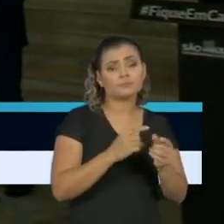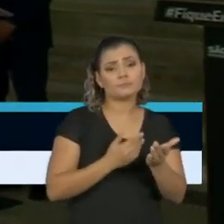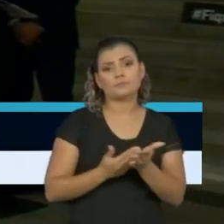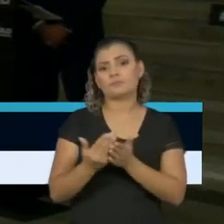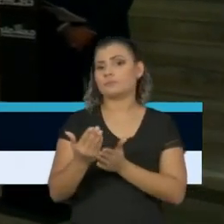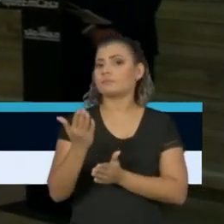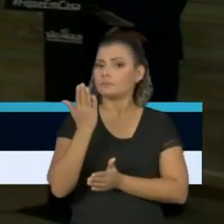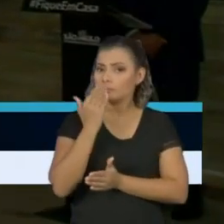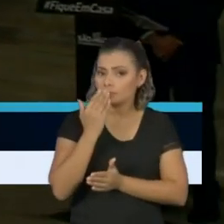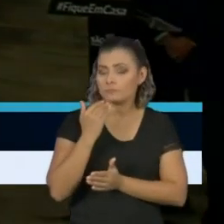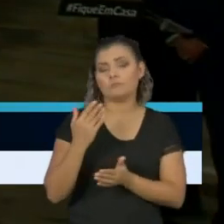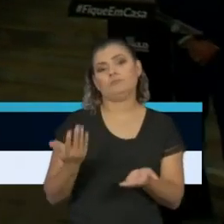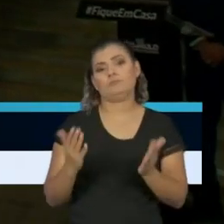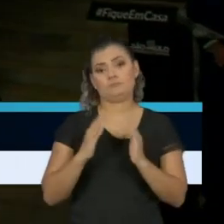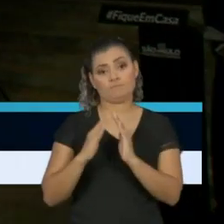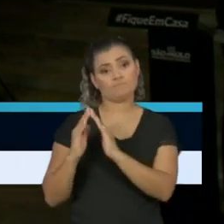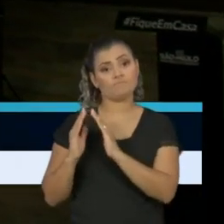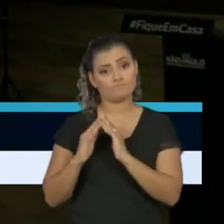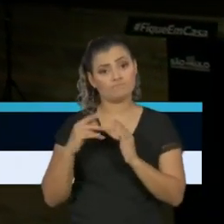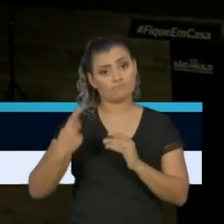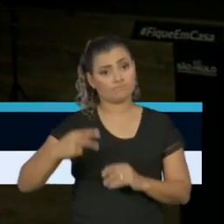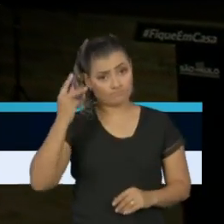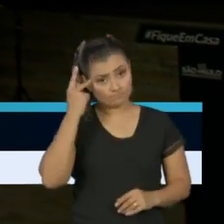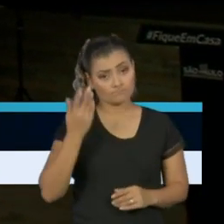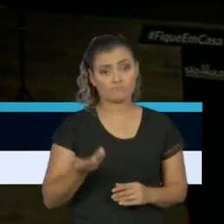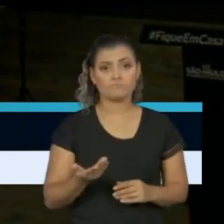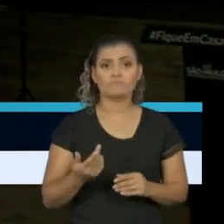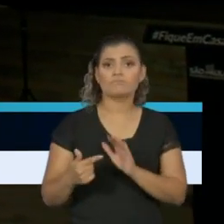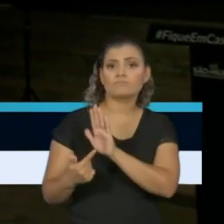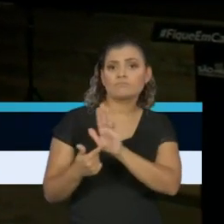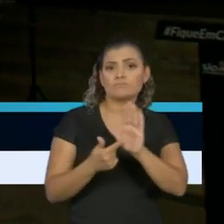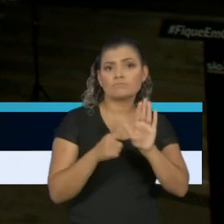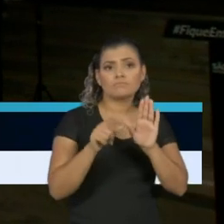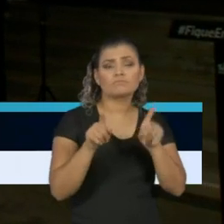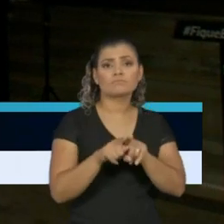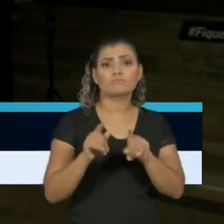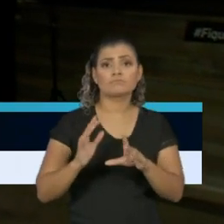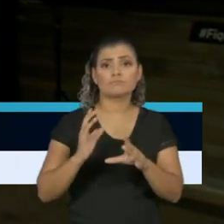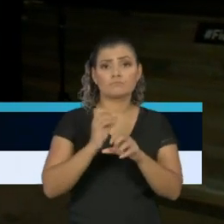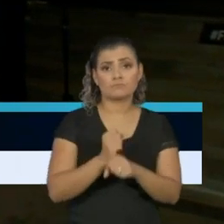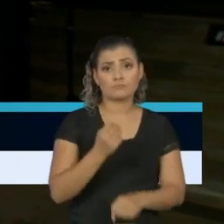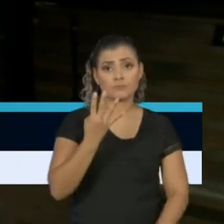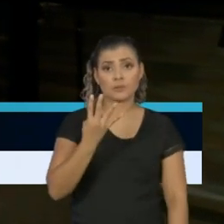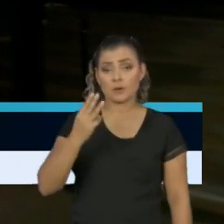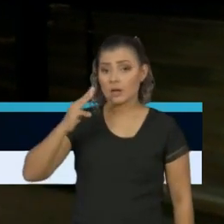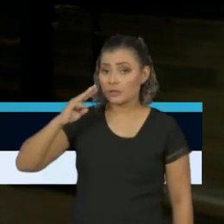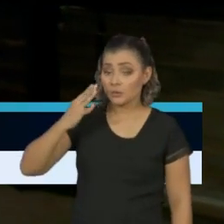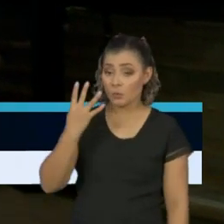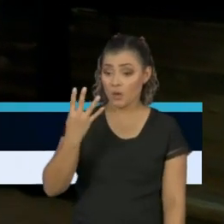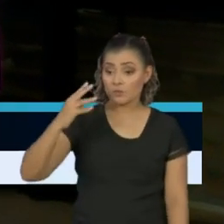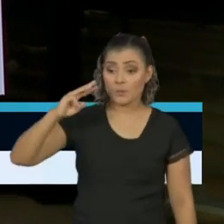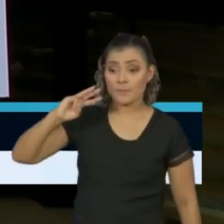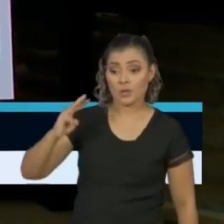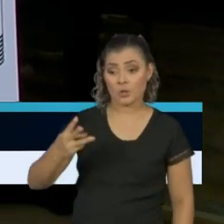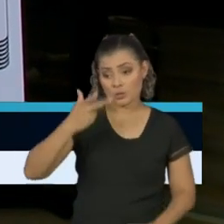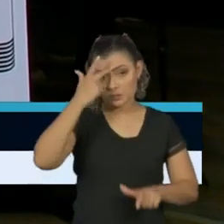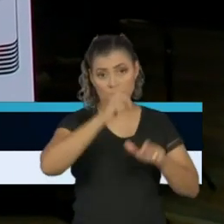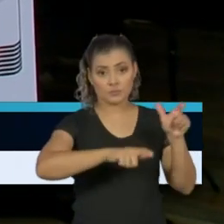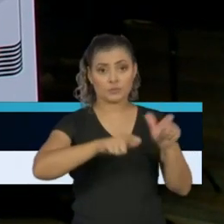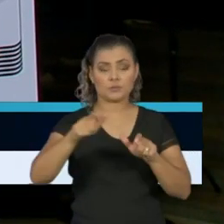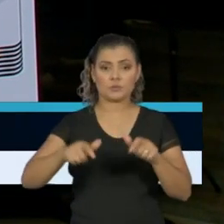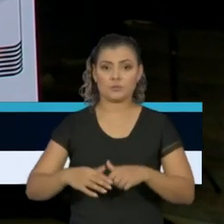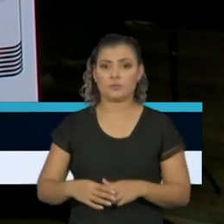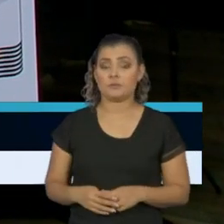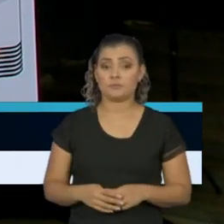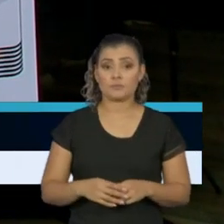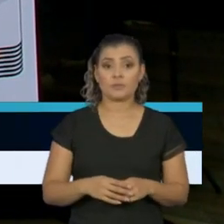nos lares paulistas. Vamos chegar na casa de 4 milhões de pessoas. Não